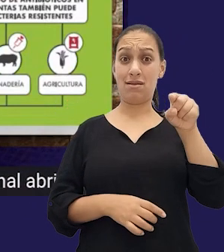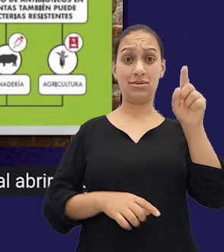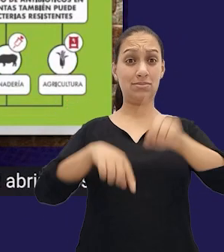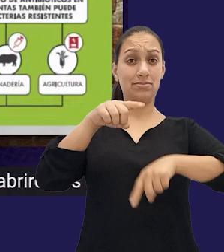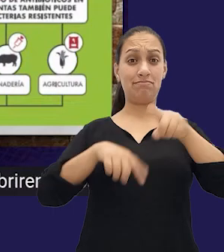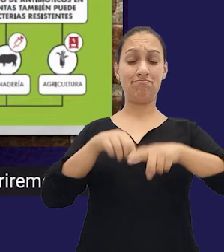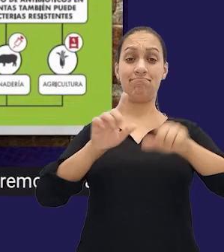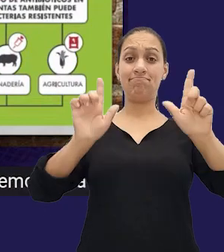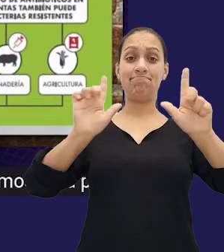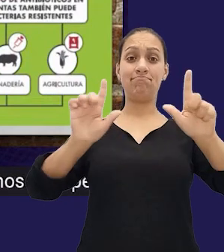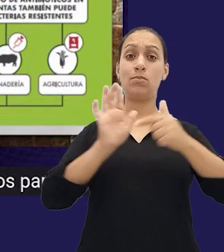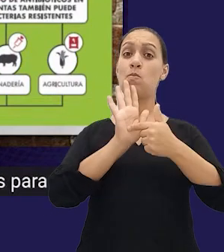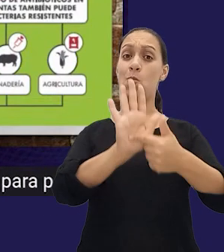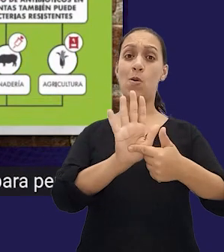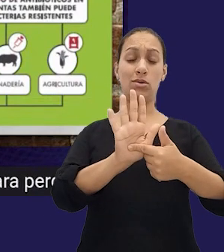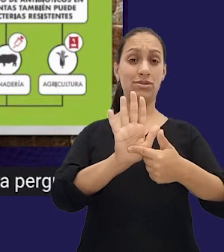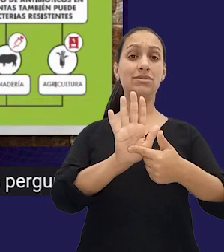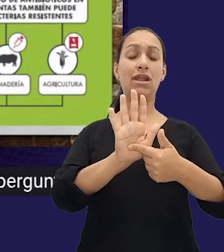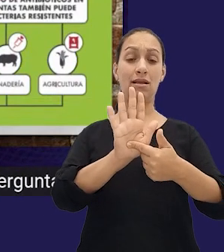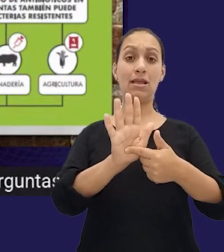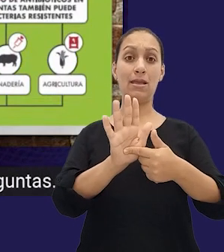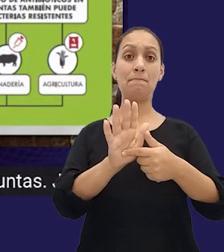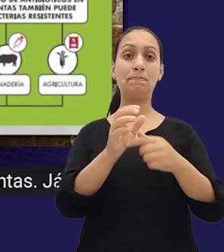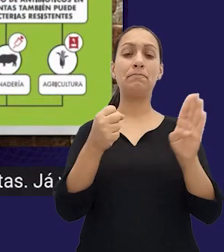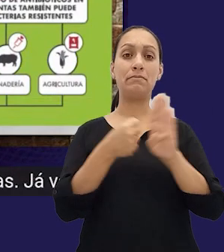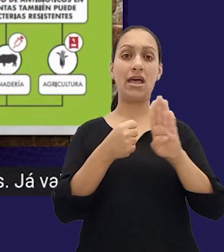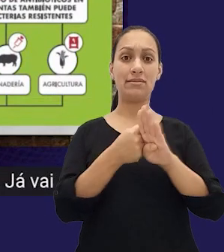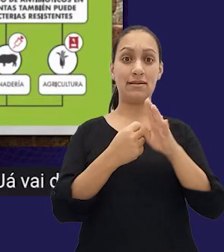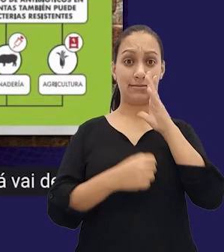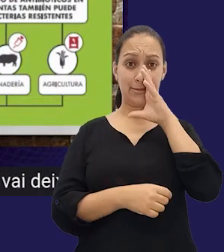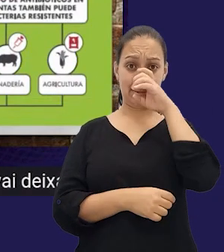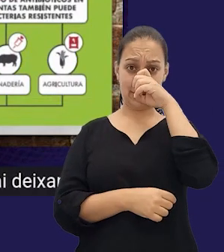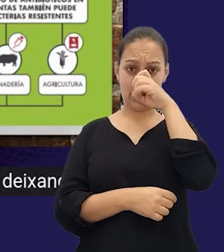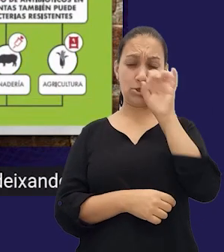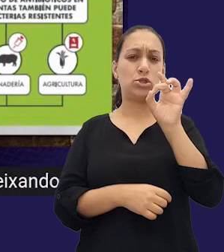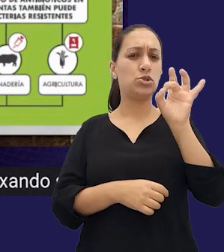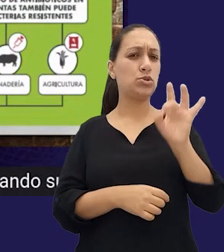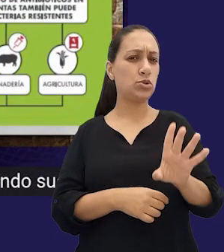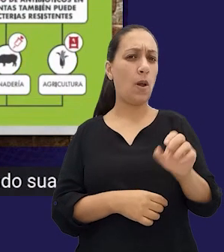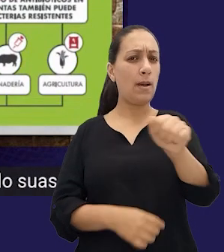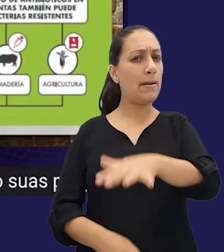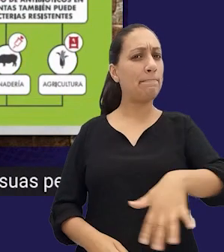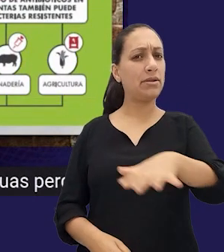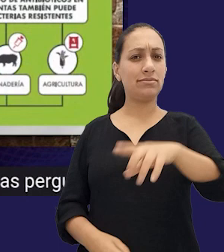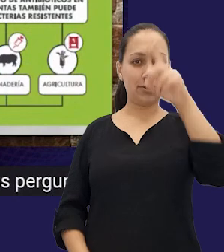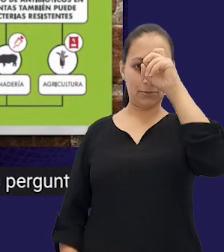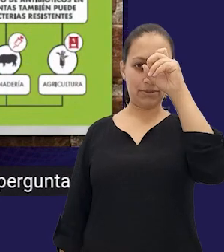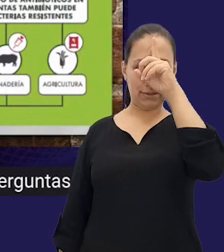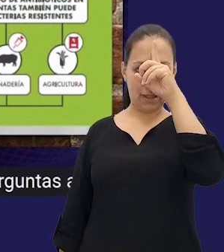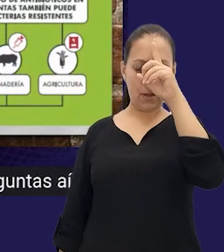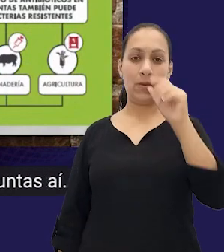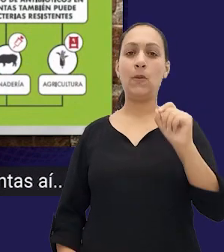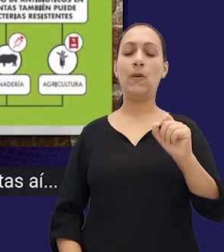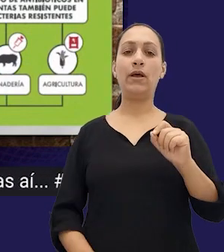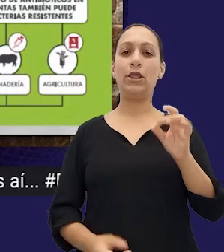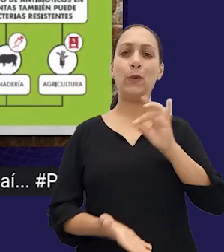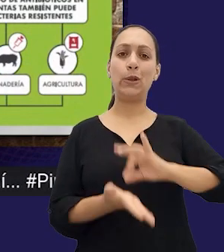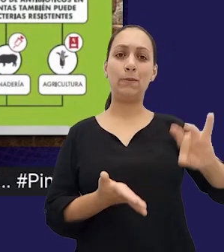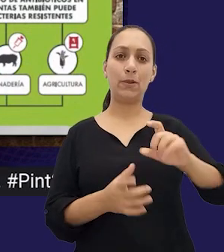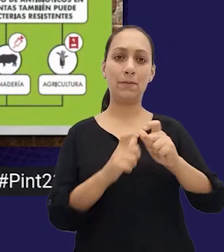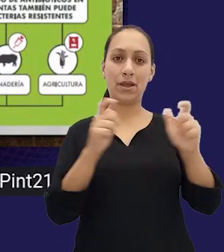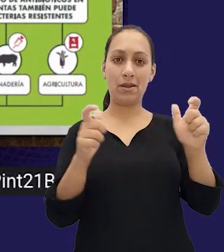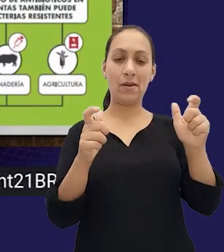desmistifica essa ideia de que as bactérias resistentes estão só no ambiente hospitalar, e que o grande vilão das